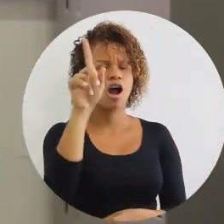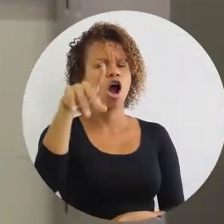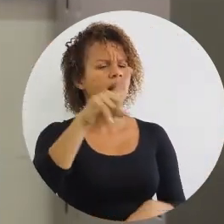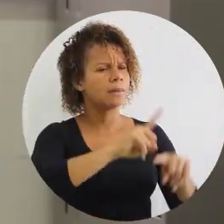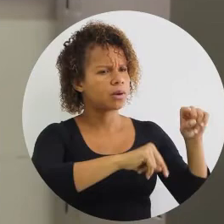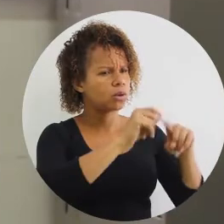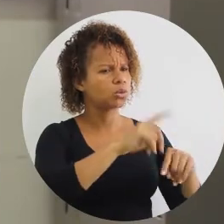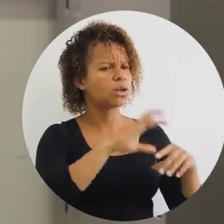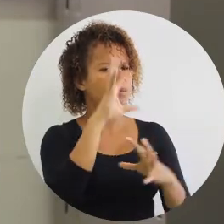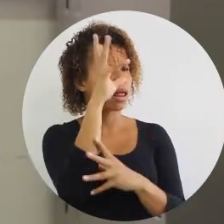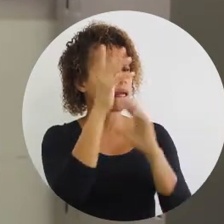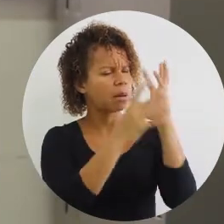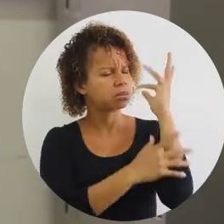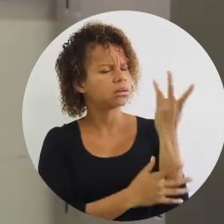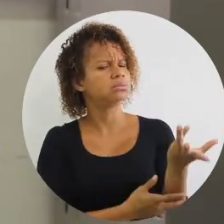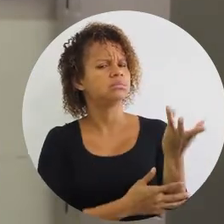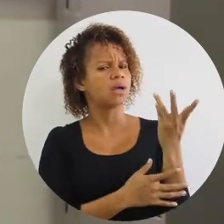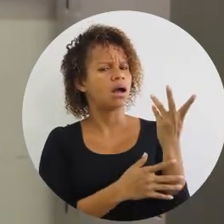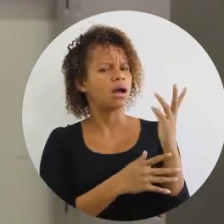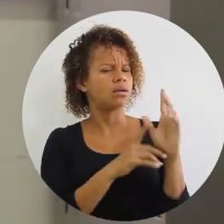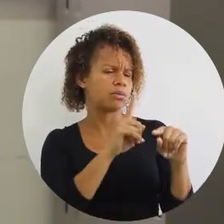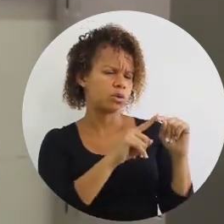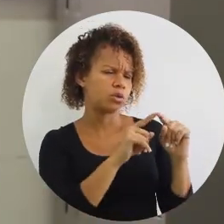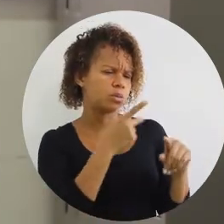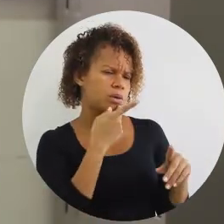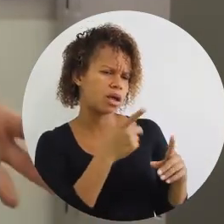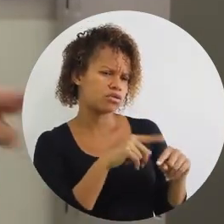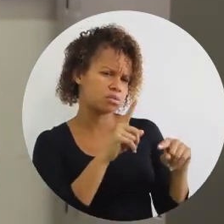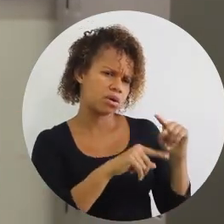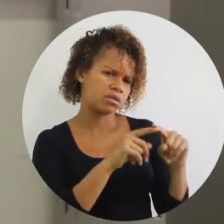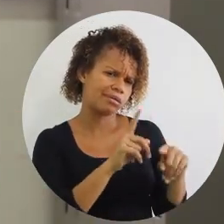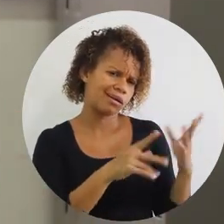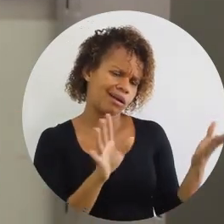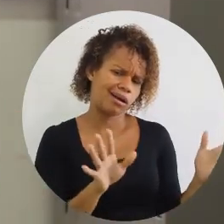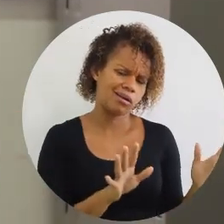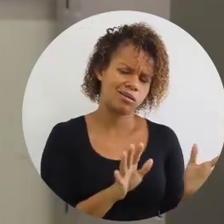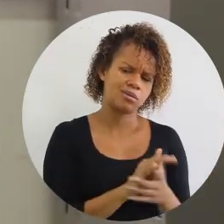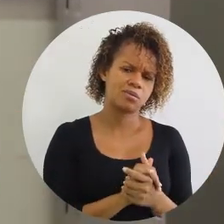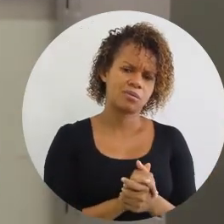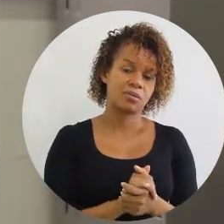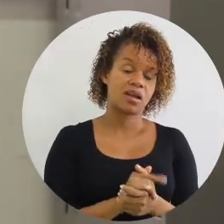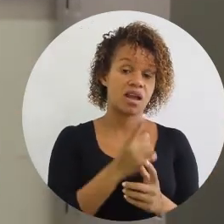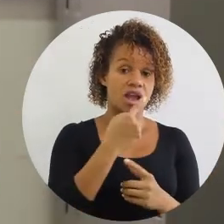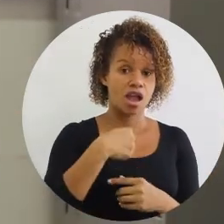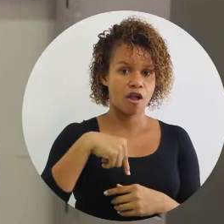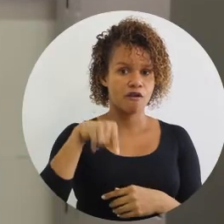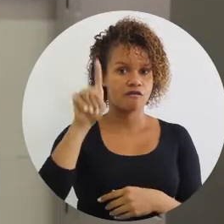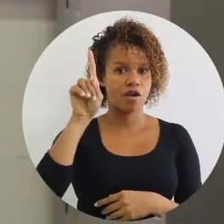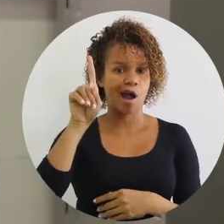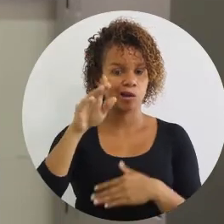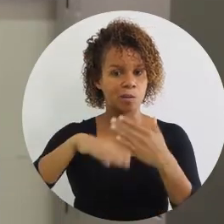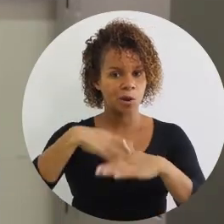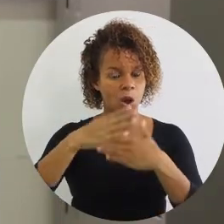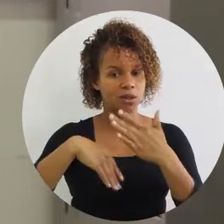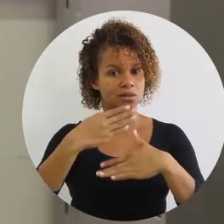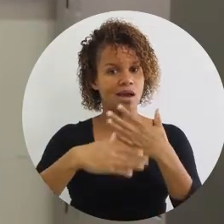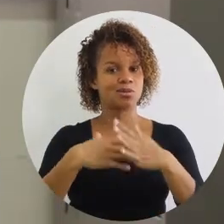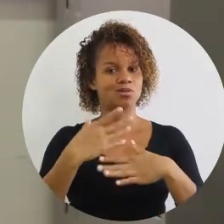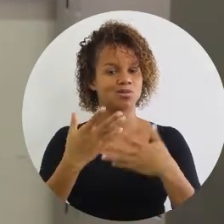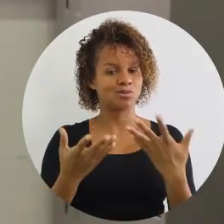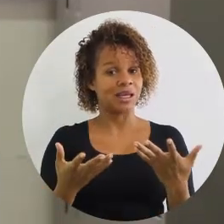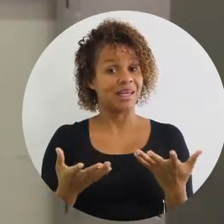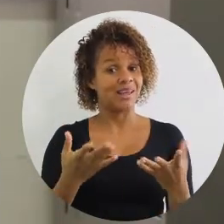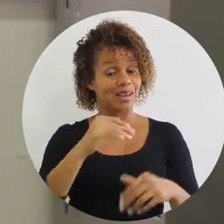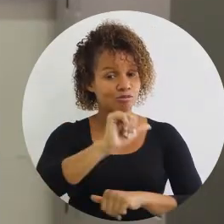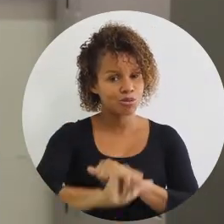matéria-prima, que eu digo produto porque às vezes pode ser produtos semi-acabados que vão entrar num processo de produção para se transformar num